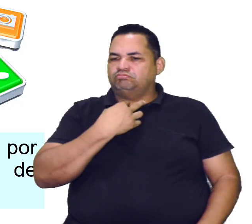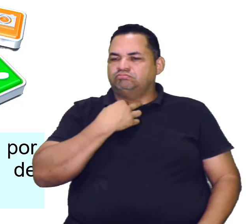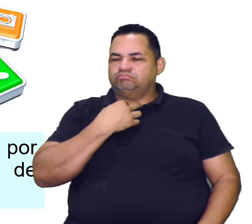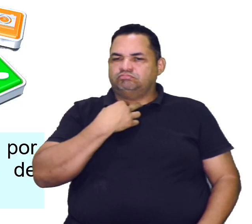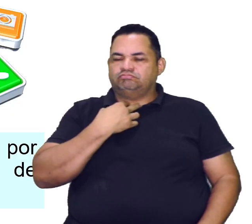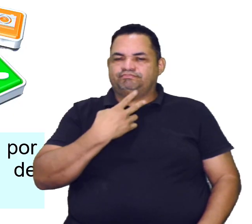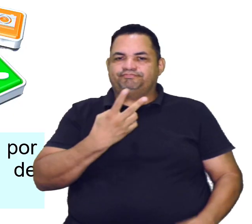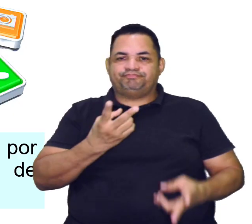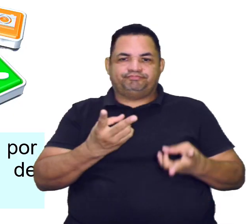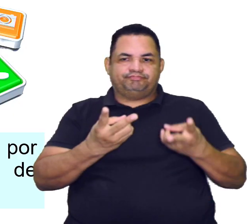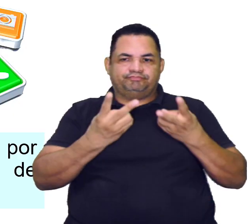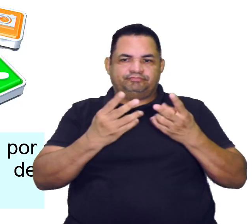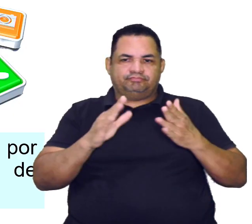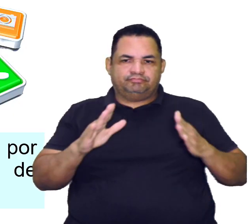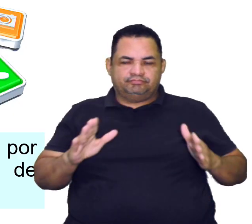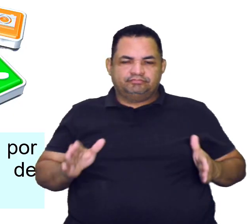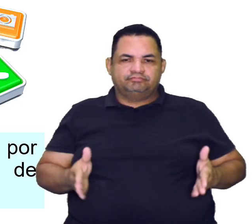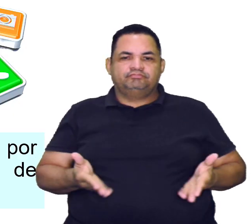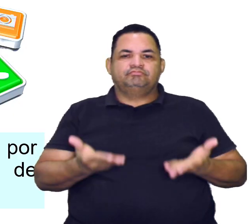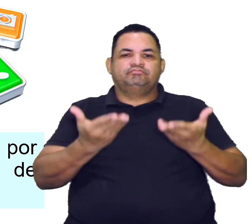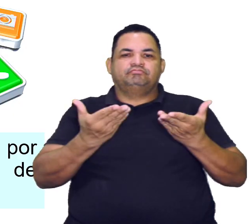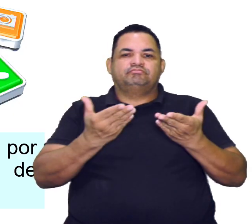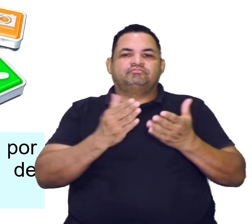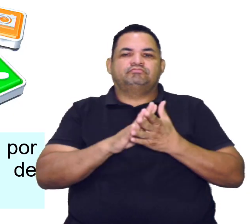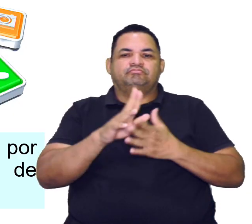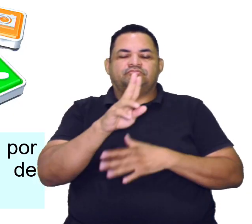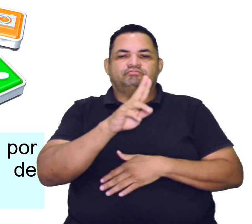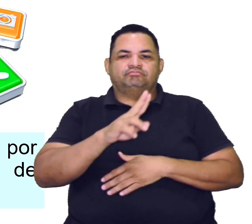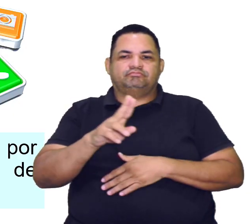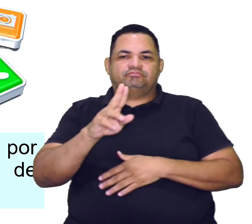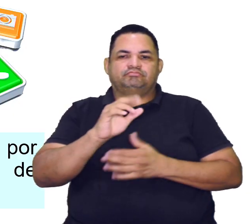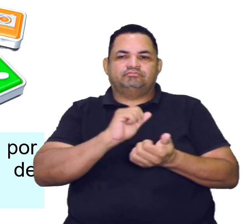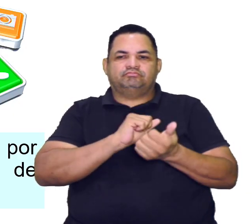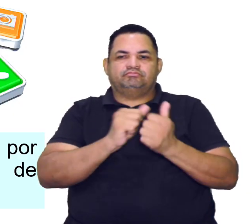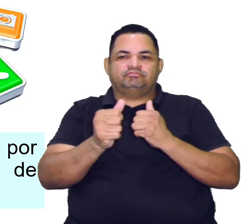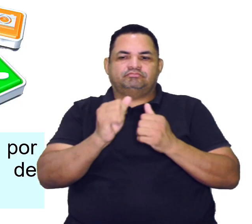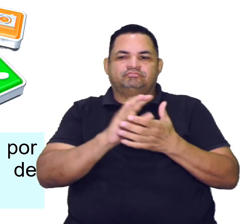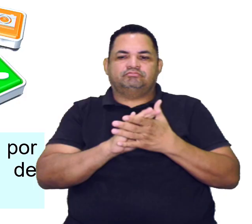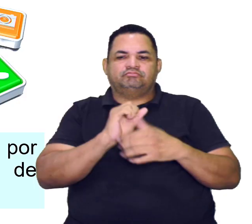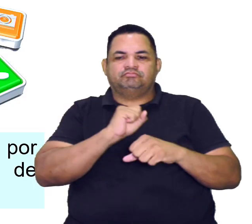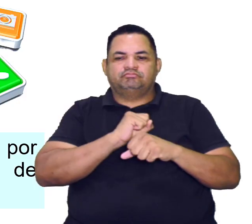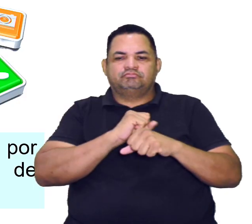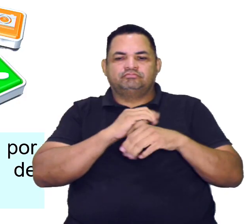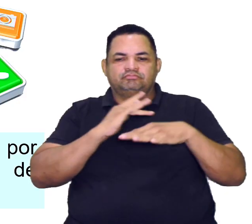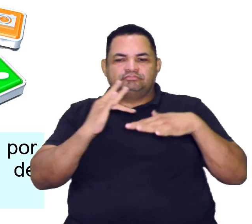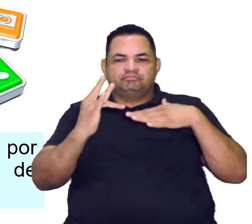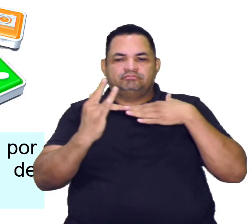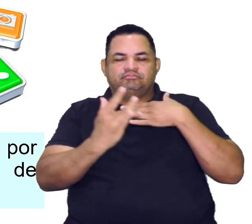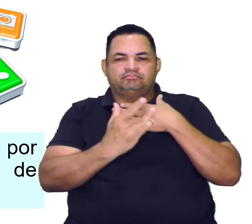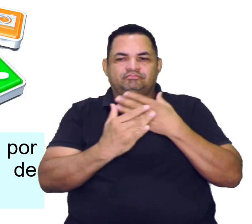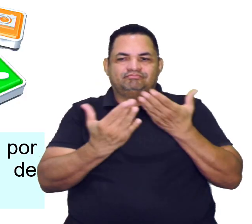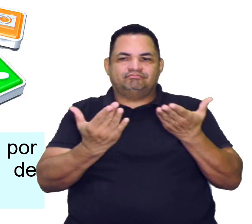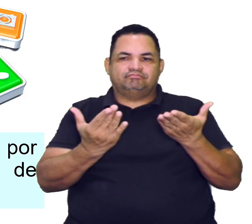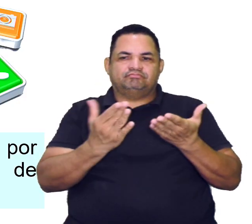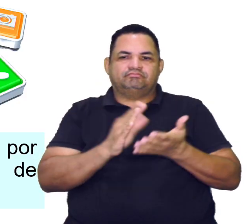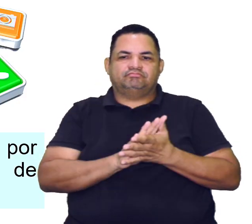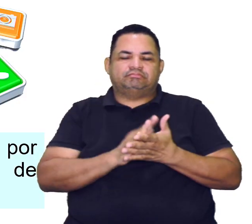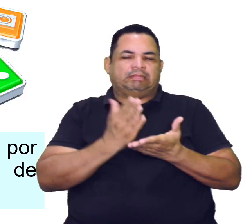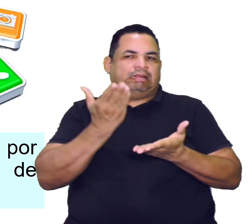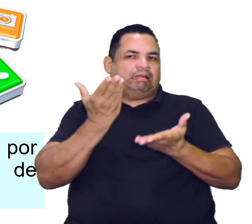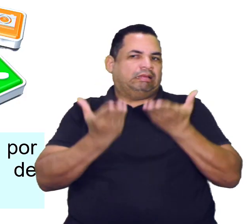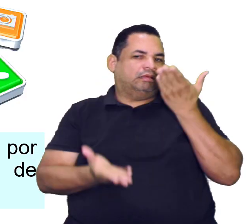a gente percebe uma impulsão muito grande aí na utilização dos jogos ou das redes sociais de